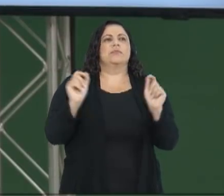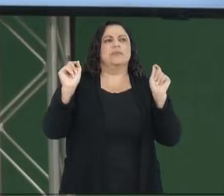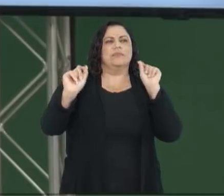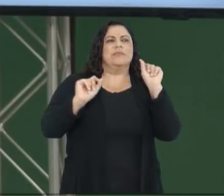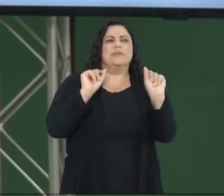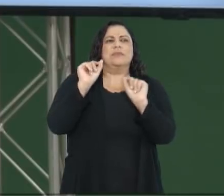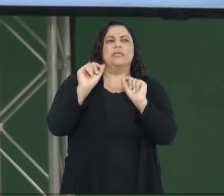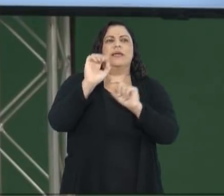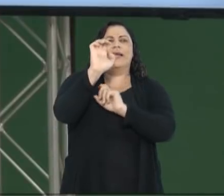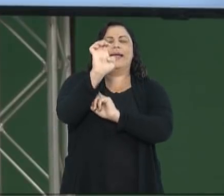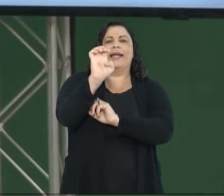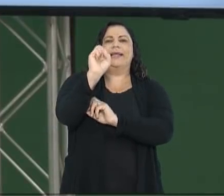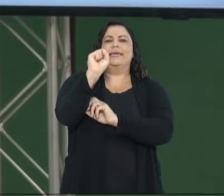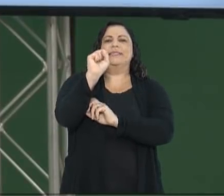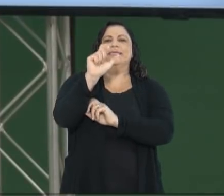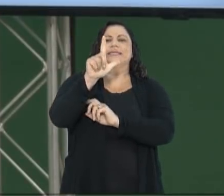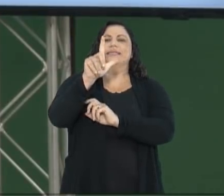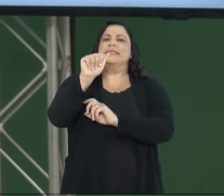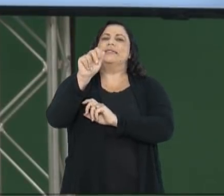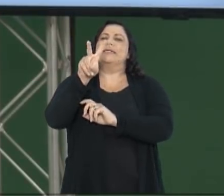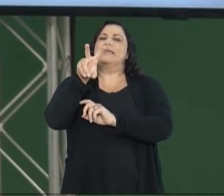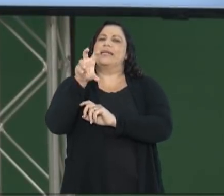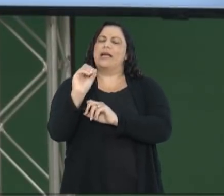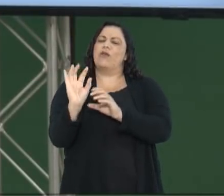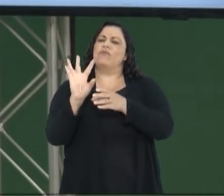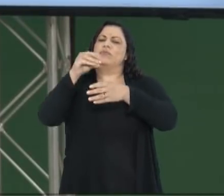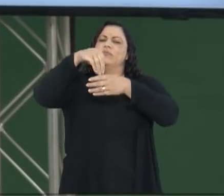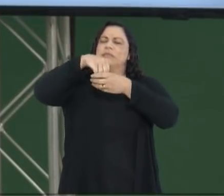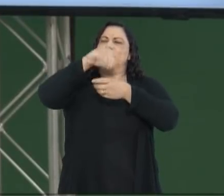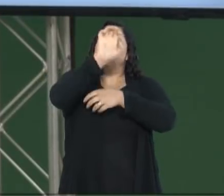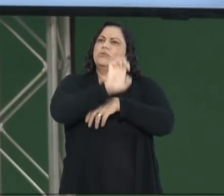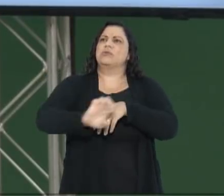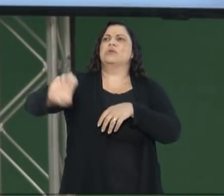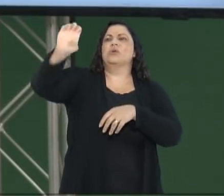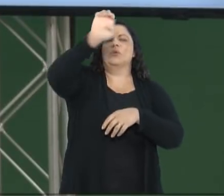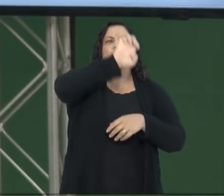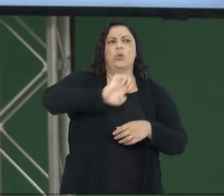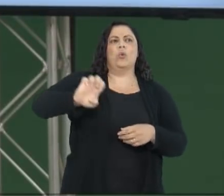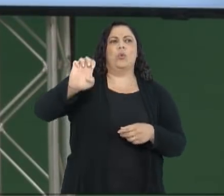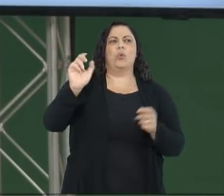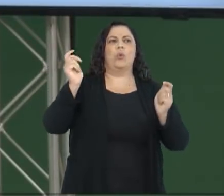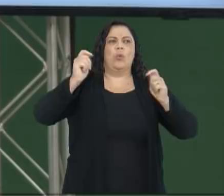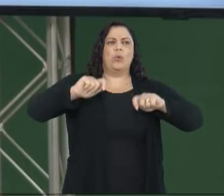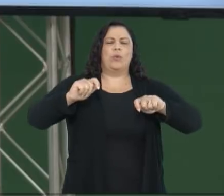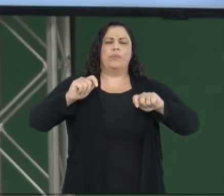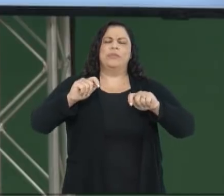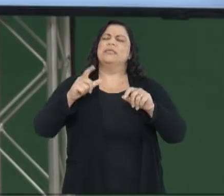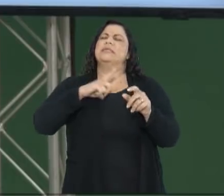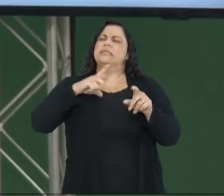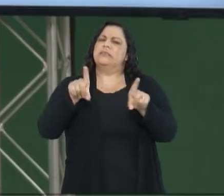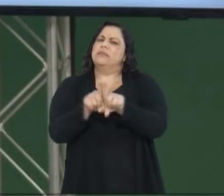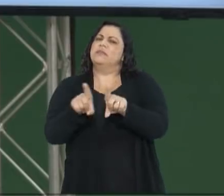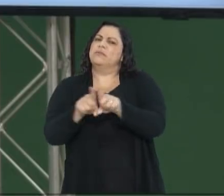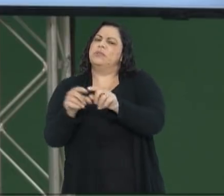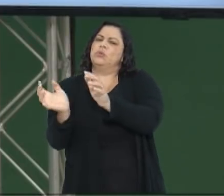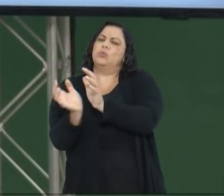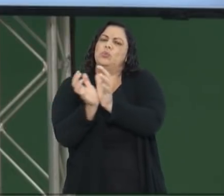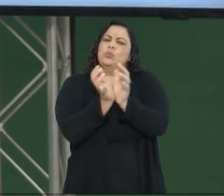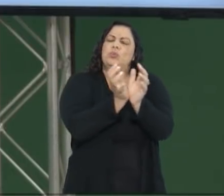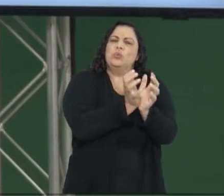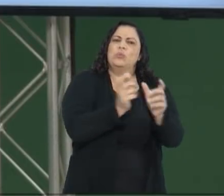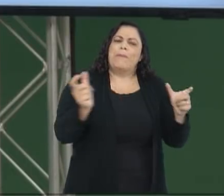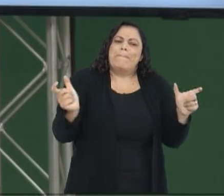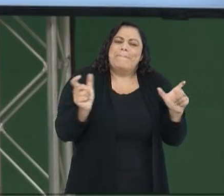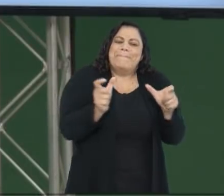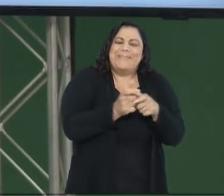Oriental. E nós podemos dizer que existem inúmeros outros grupos étnicos menores, né? Dentro dos